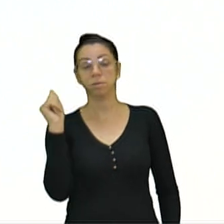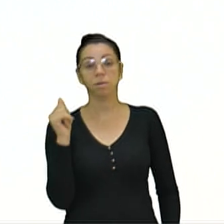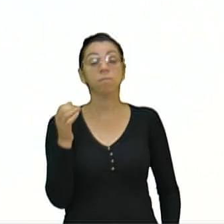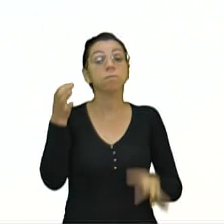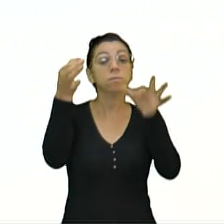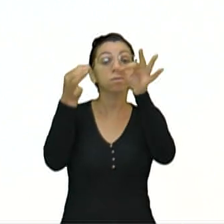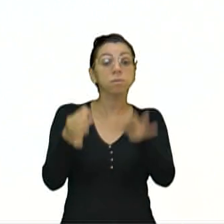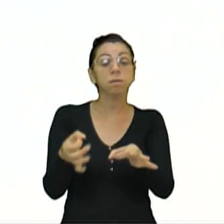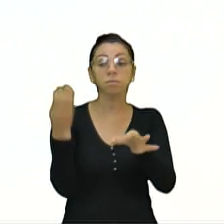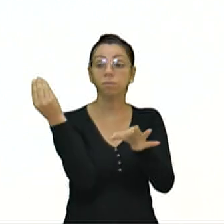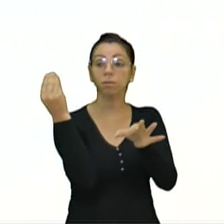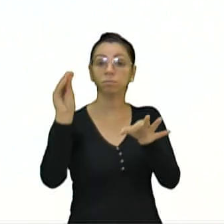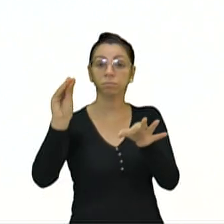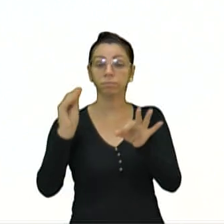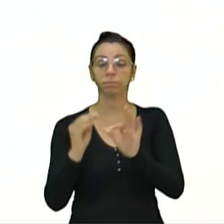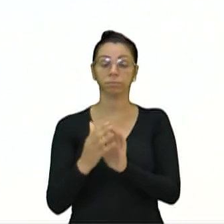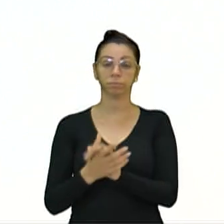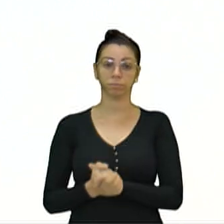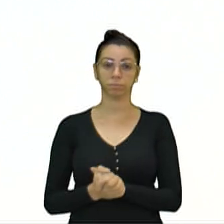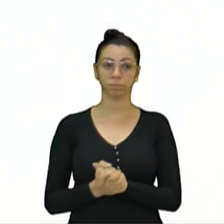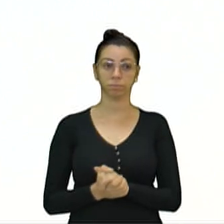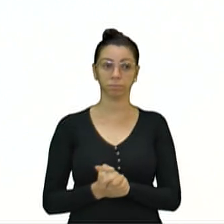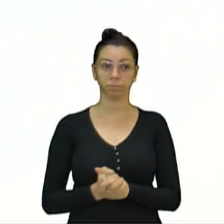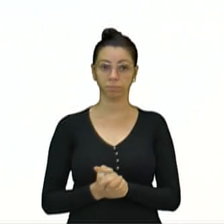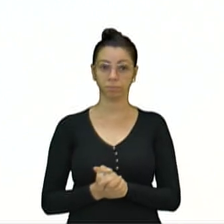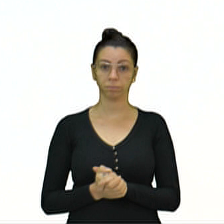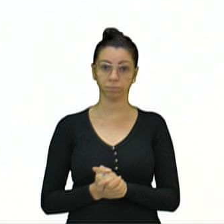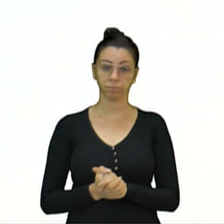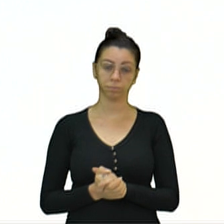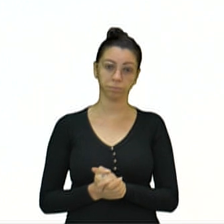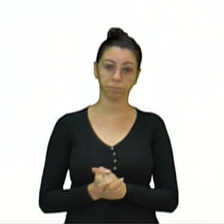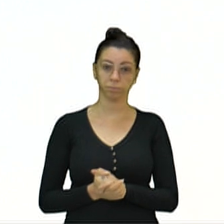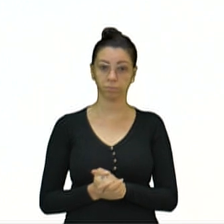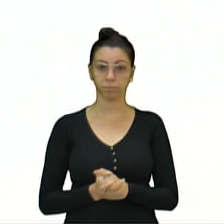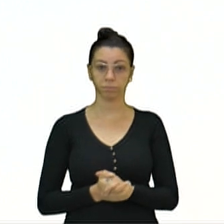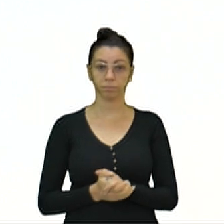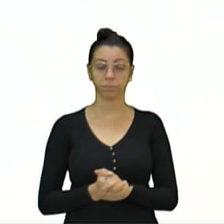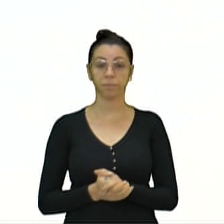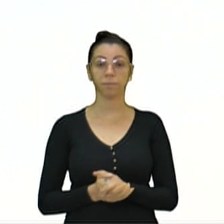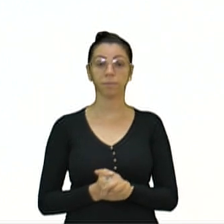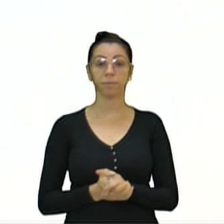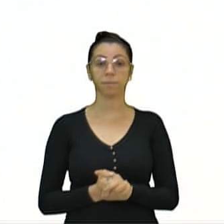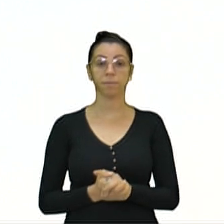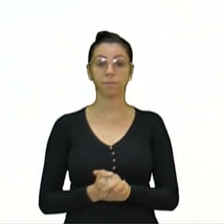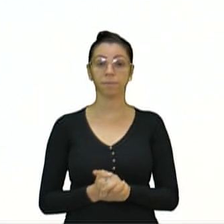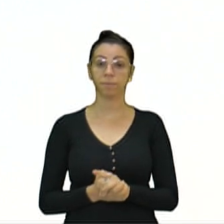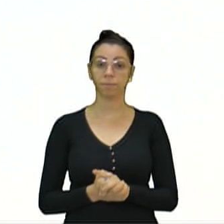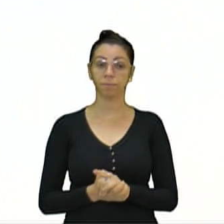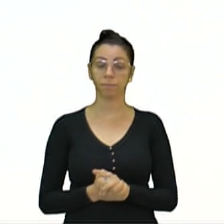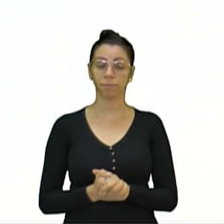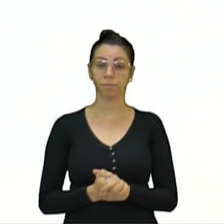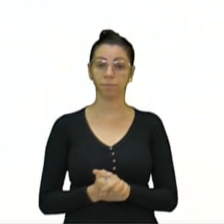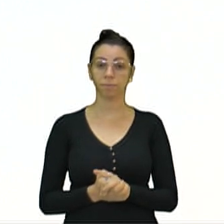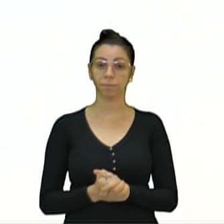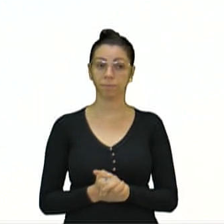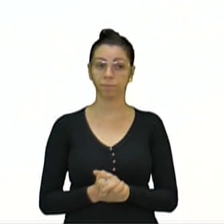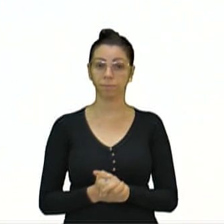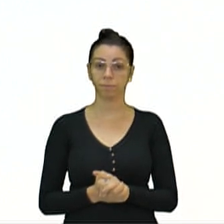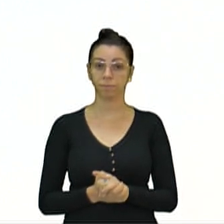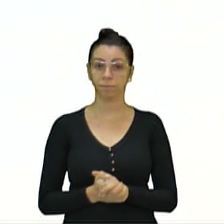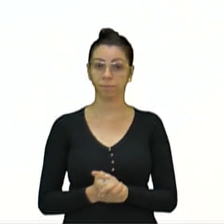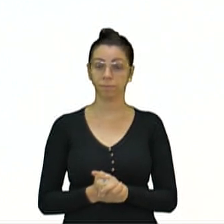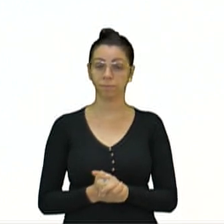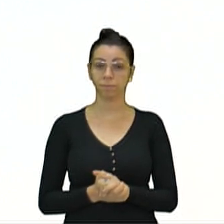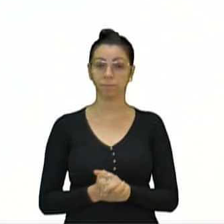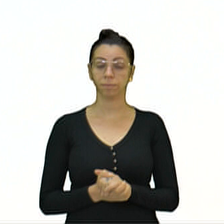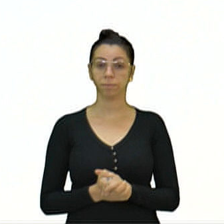completá-las. Então, eu tenho aqui, olha. The benefits that an reading is really important for kids' development. Of or in. Eu estou falando